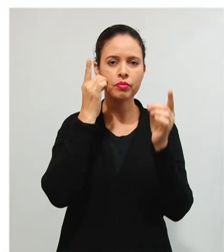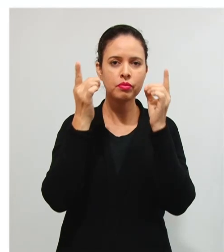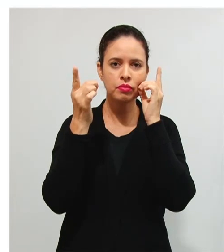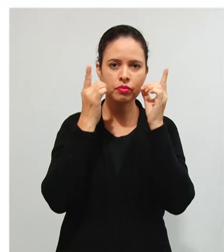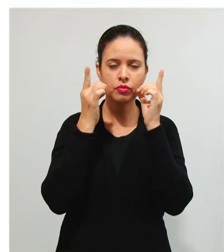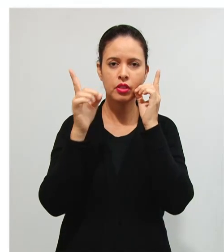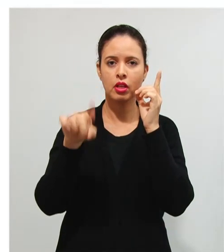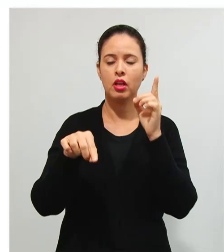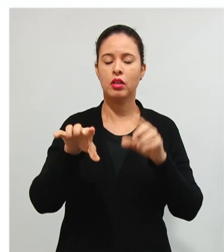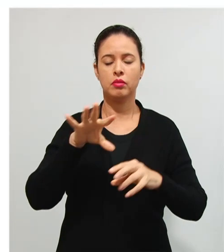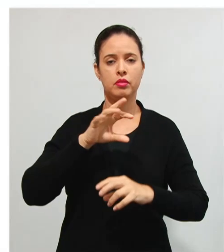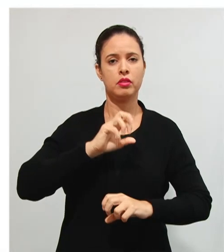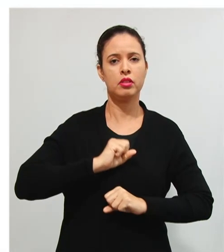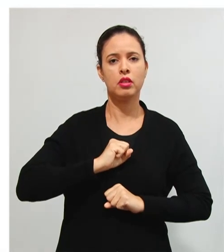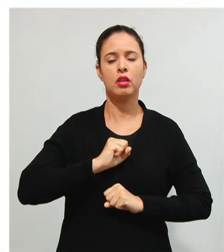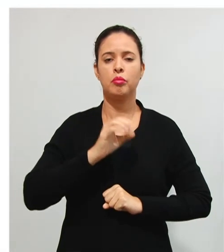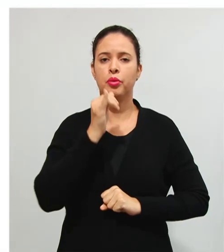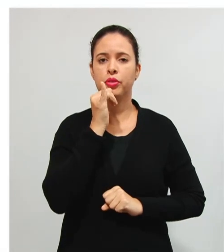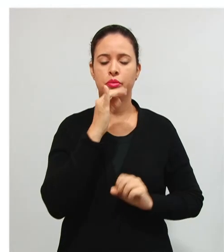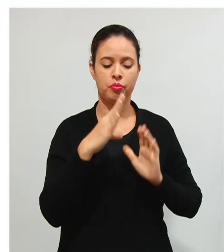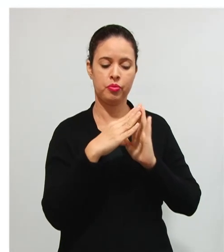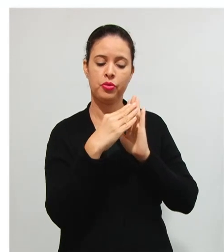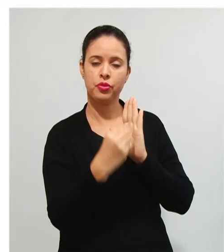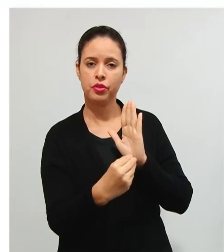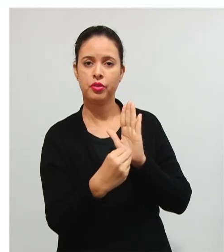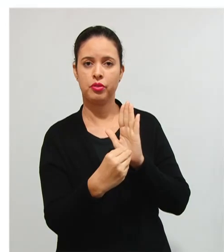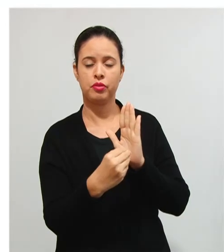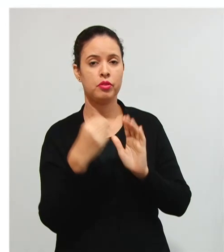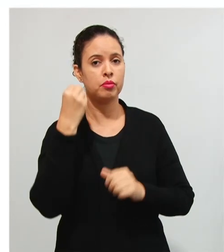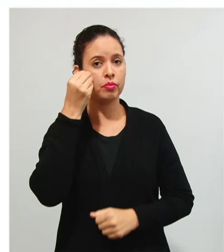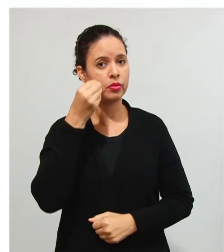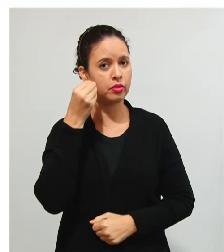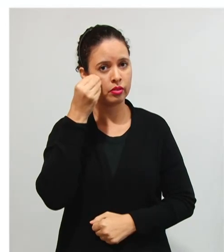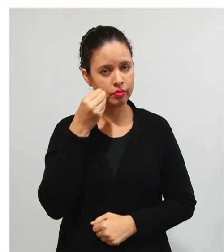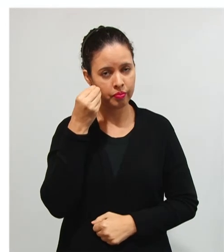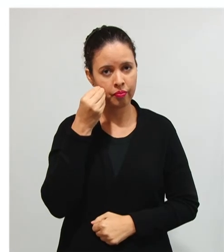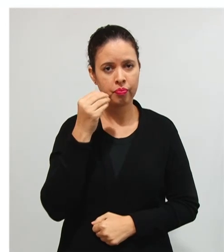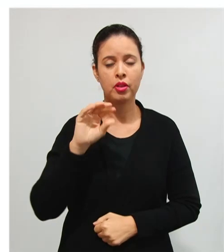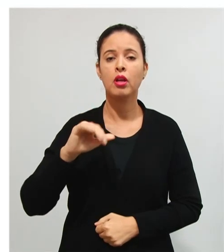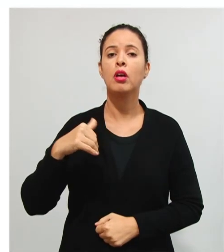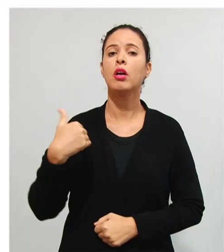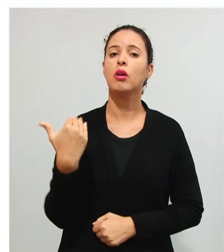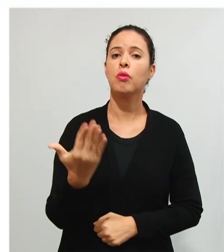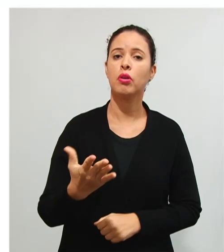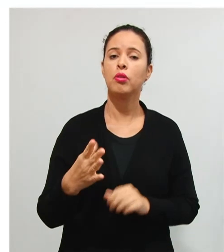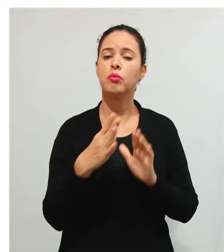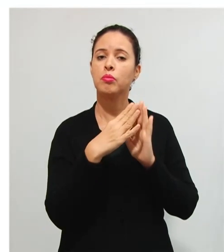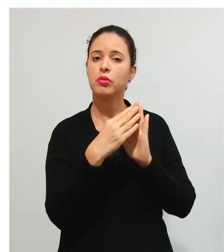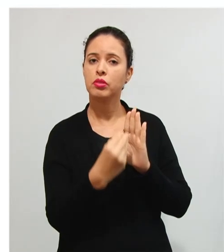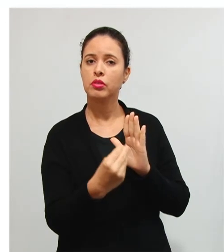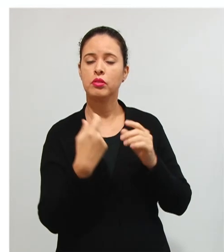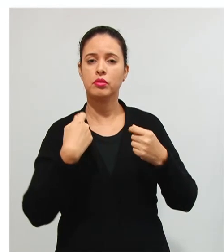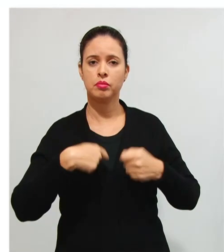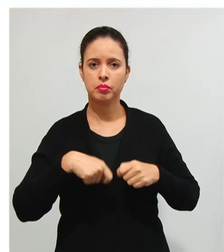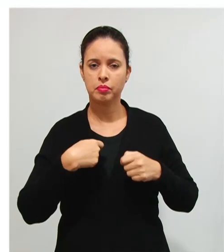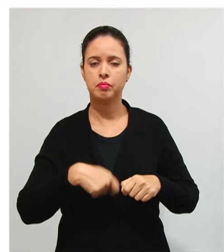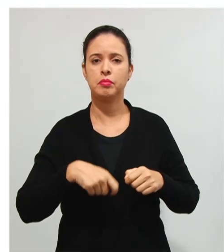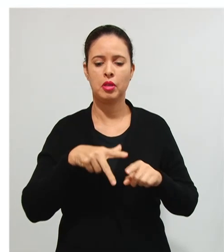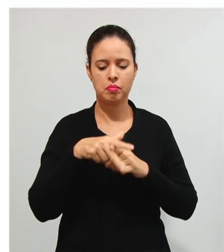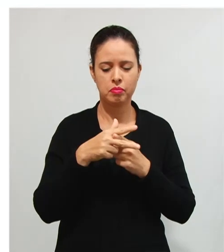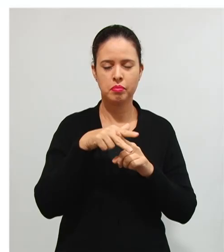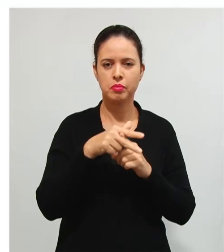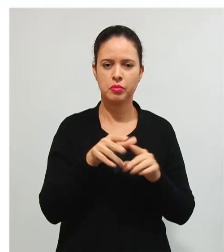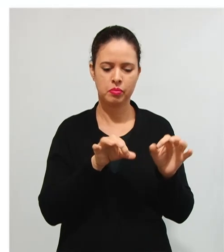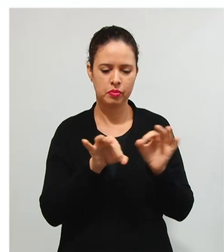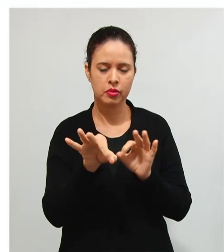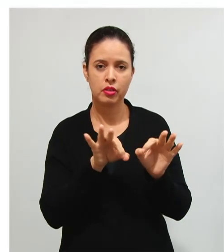de abstrações, como modelos e simulações. Então, qual o modelo que eu preciso programar para